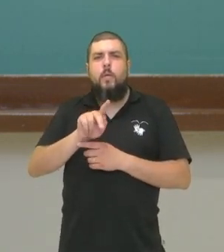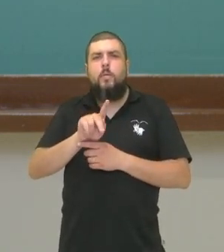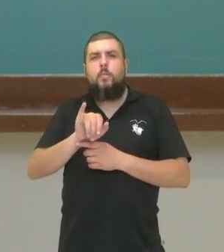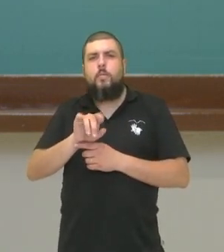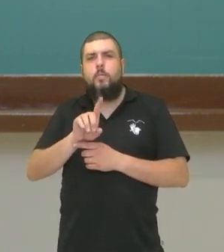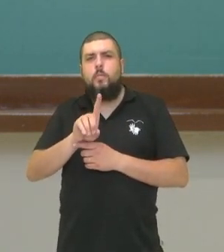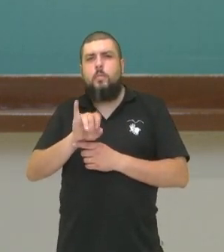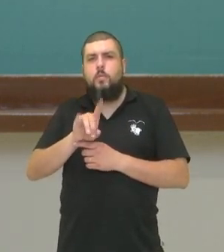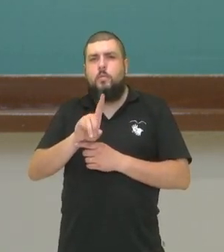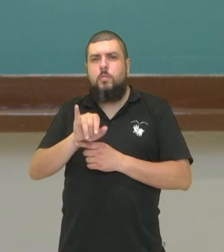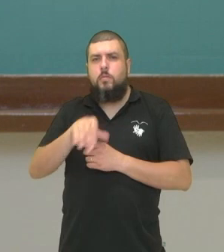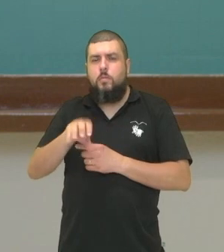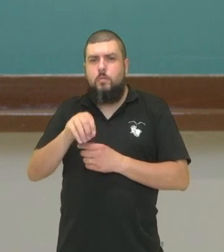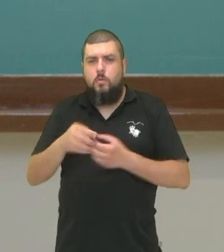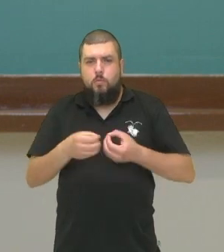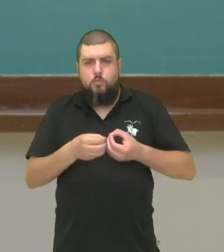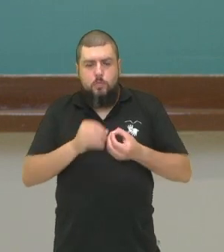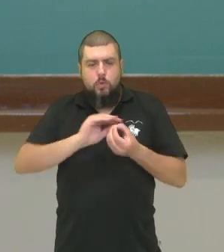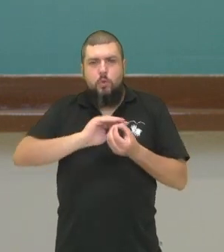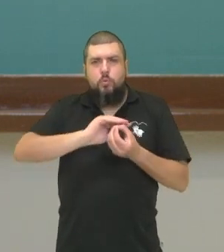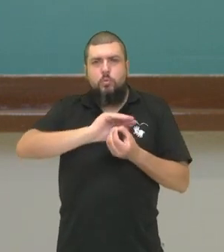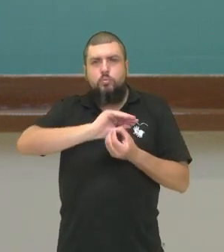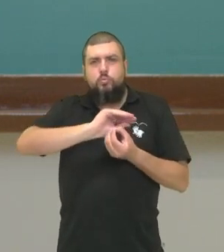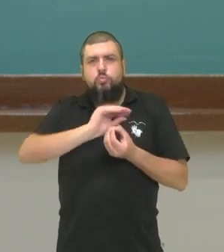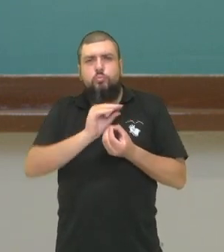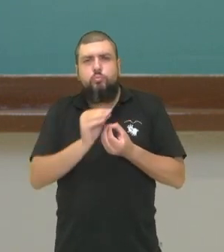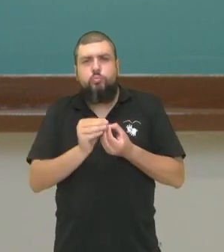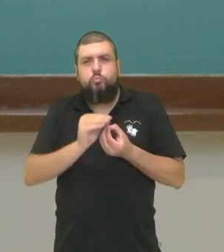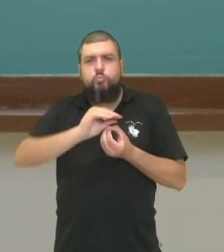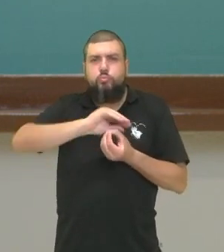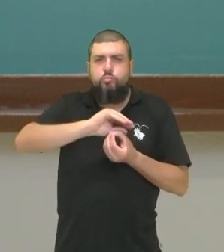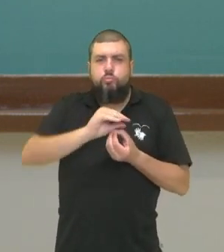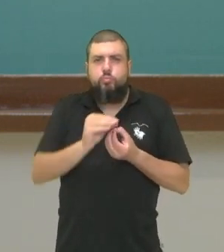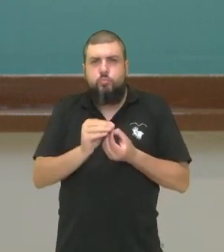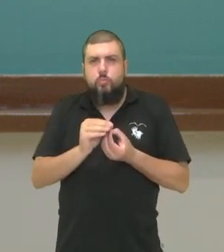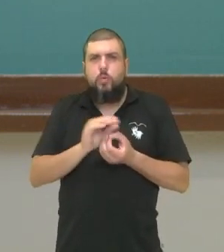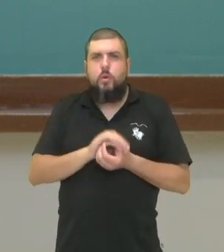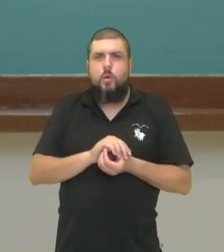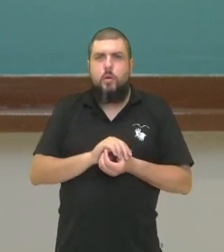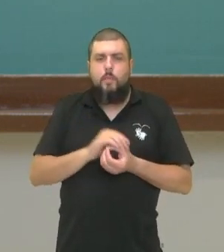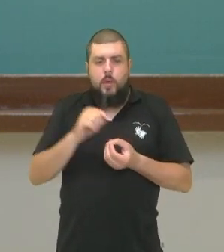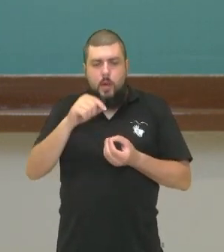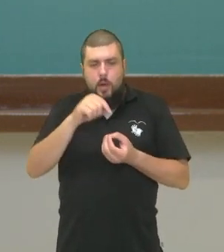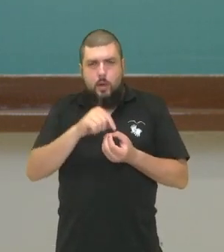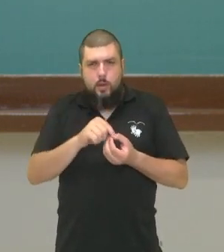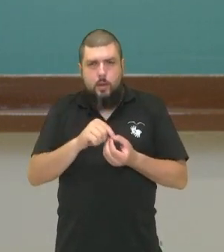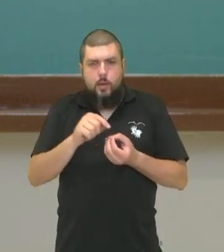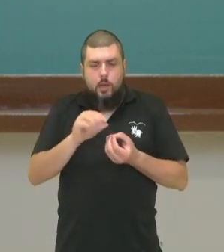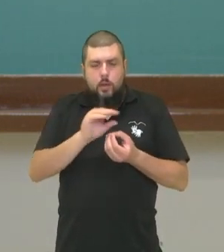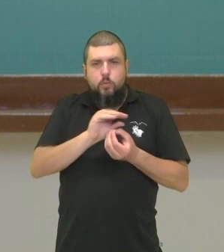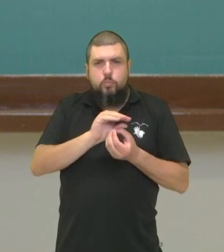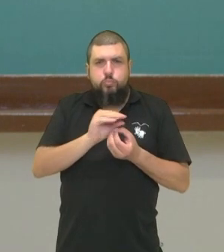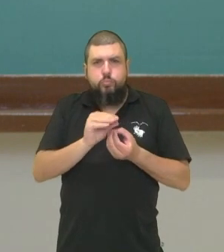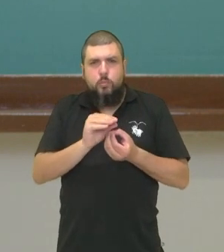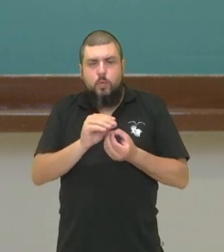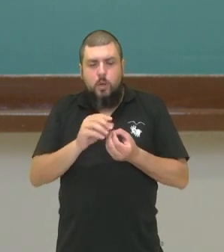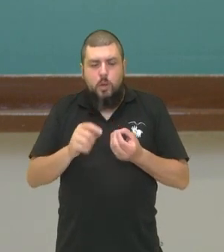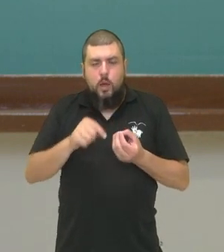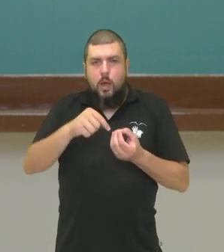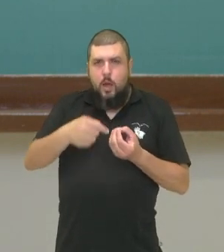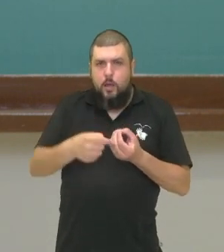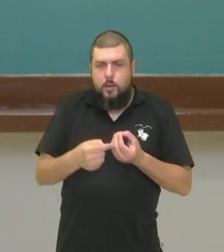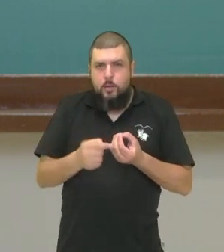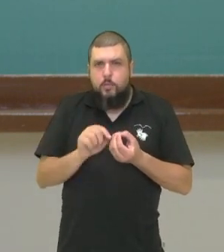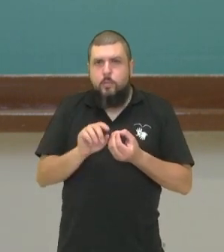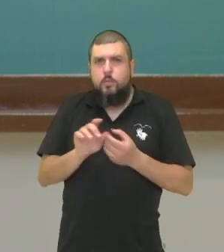uma bolsa que ele fica em cima do testículo. Os espermatozoides são produzidos no testículo e eles vão